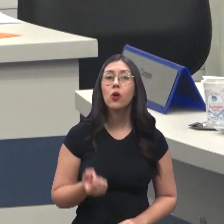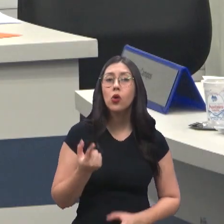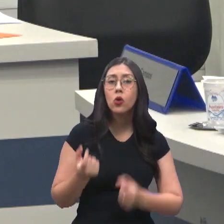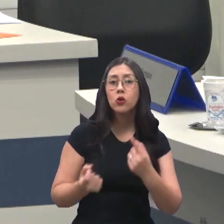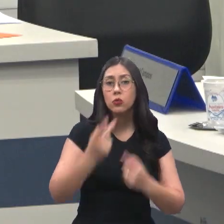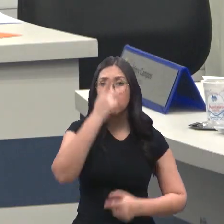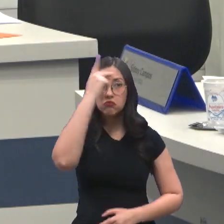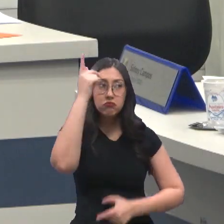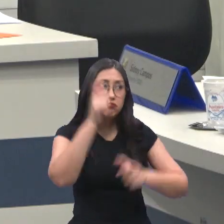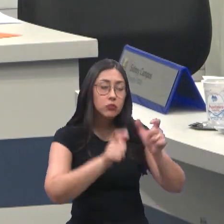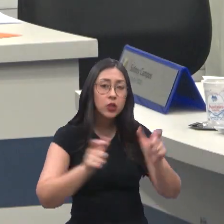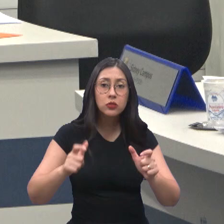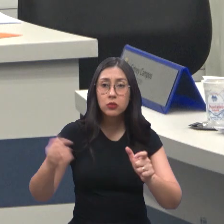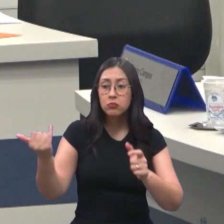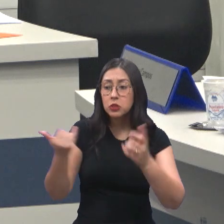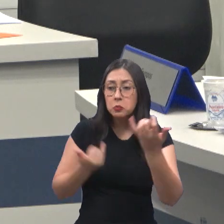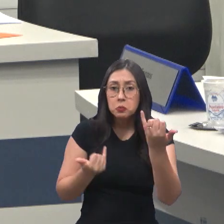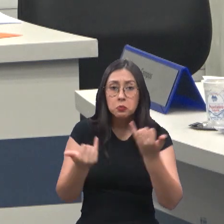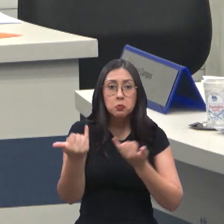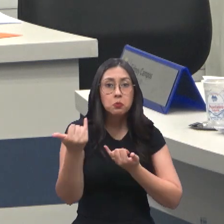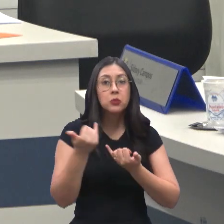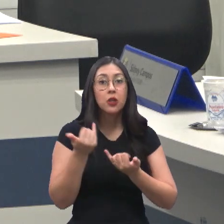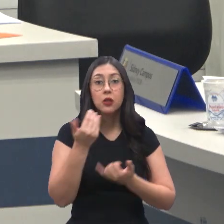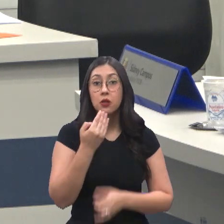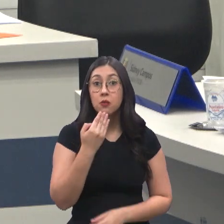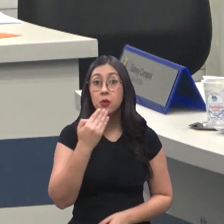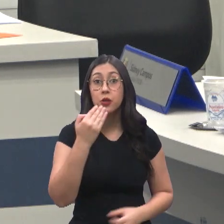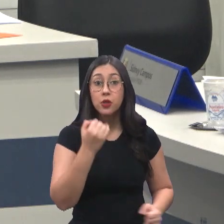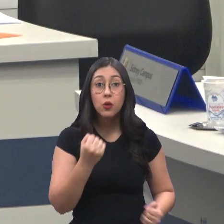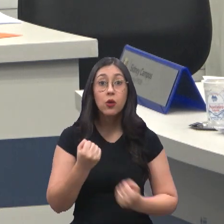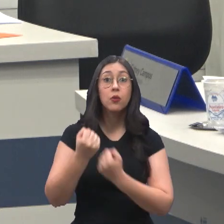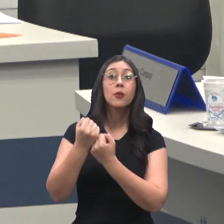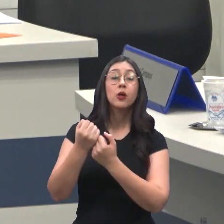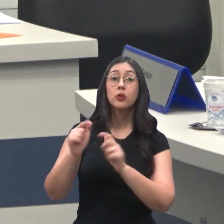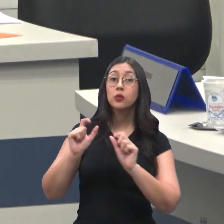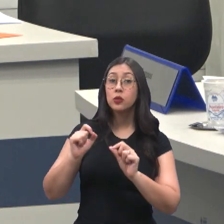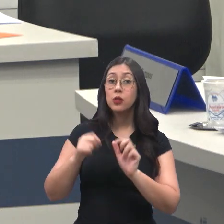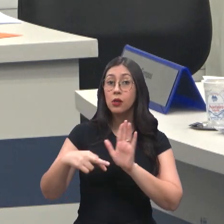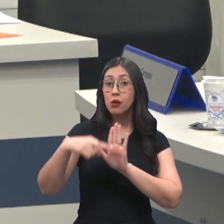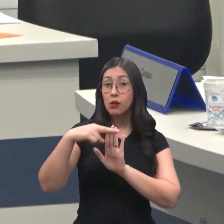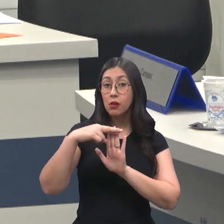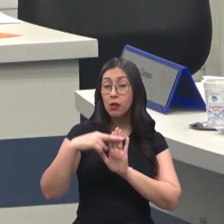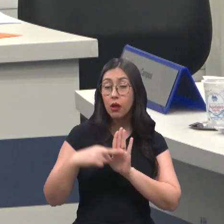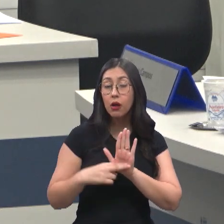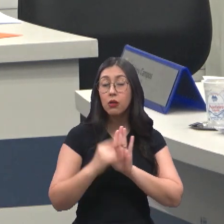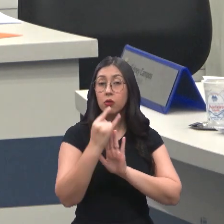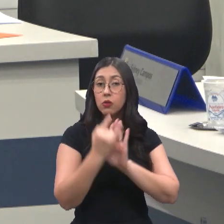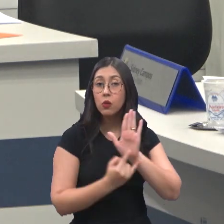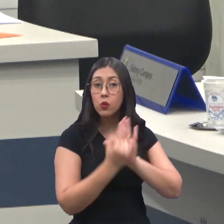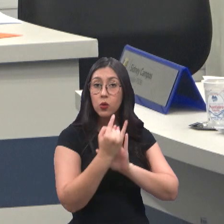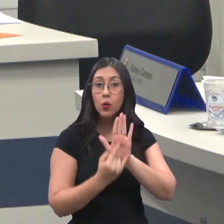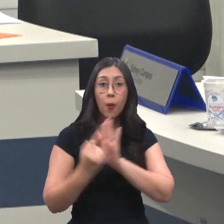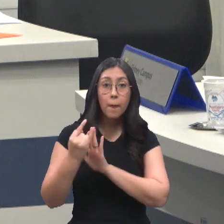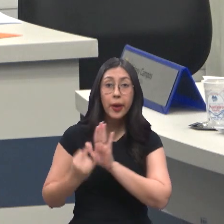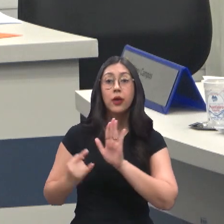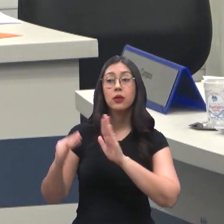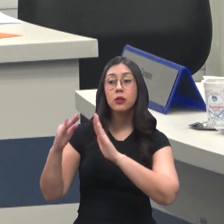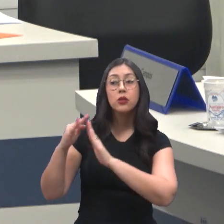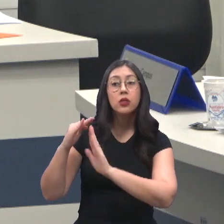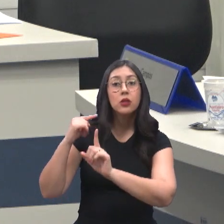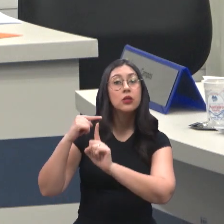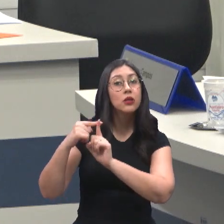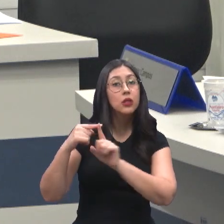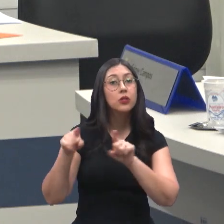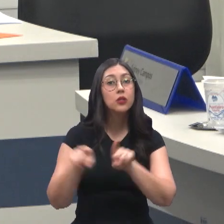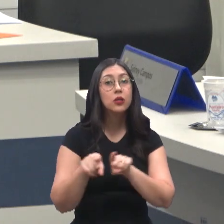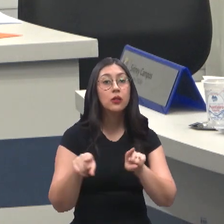nosso colega Gilson Campos, solicitar apoio com relação à regularização de alguns terrenos, né, das capelas e paróquias aqui